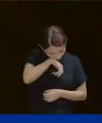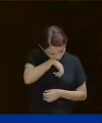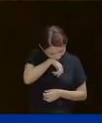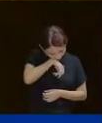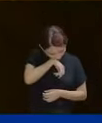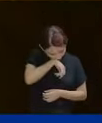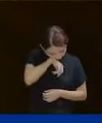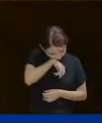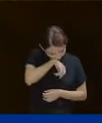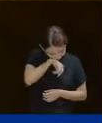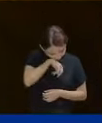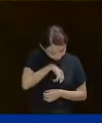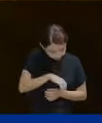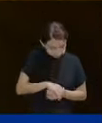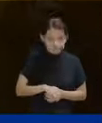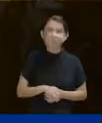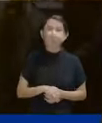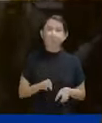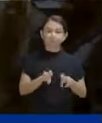excelentíssimos